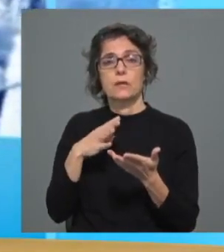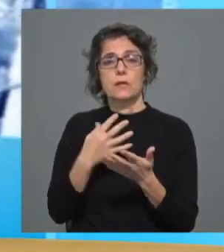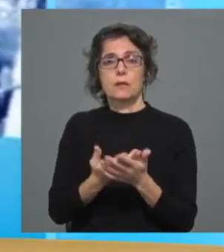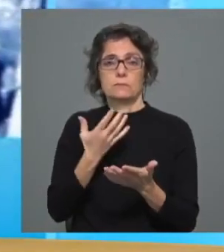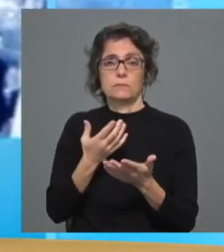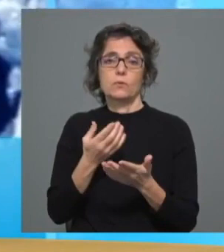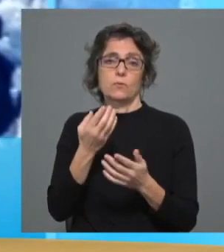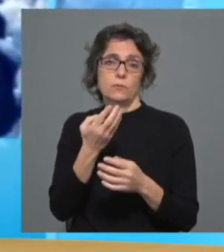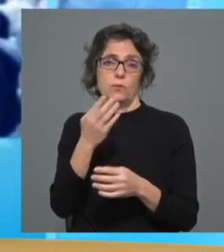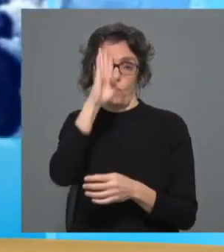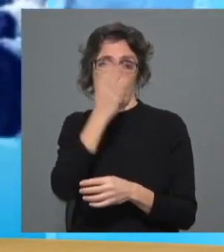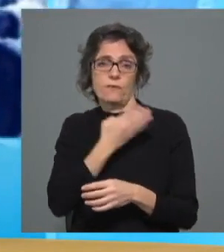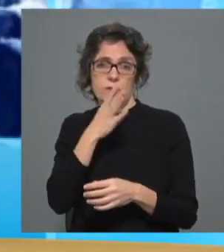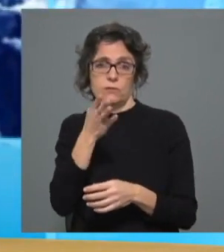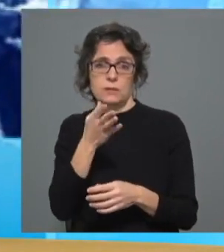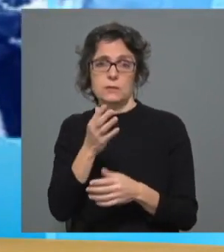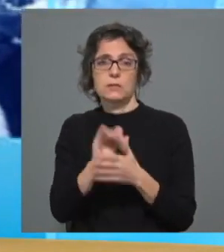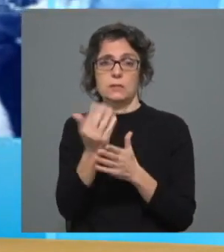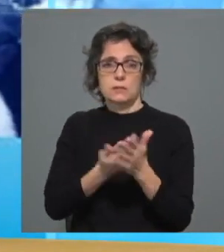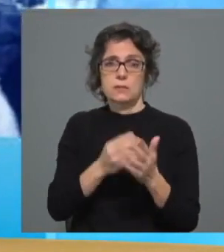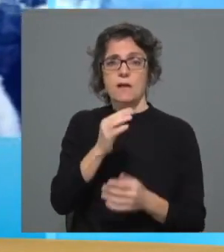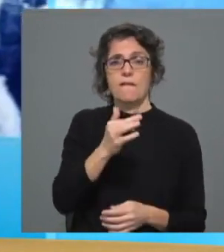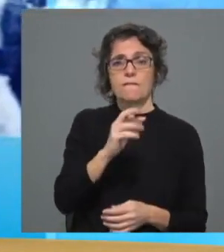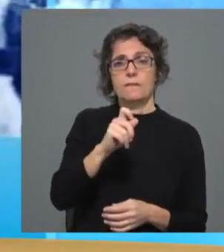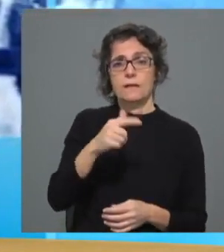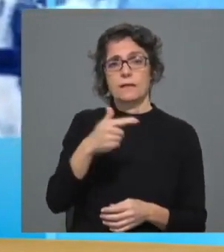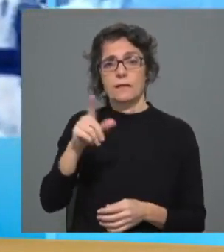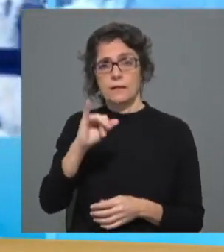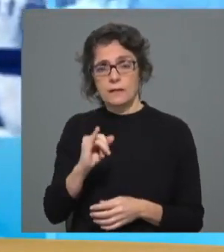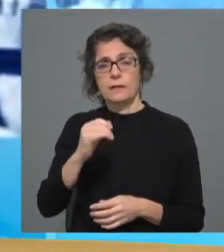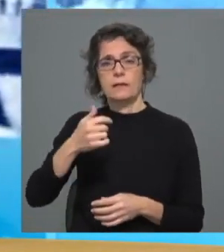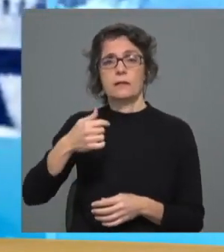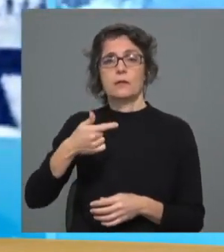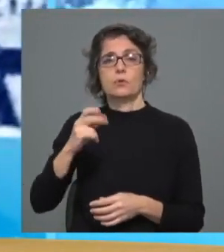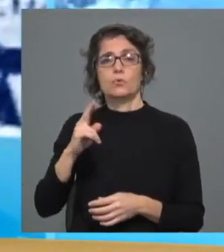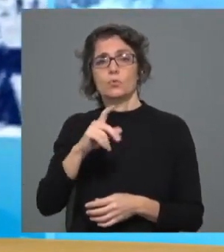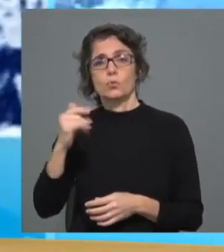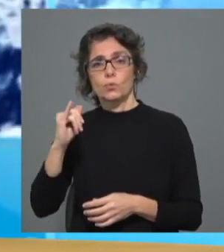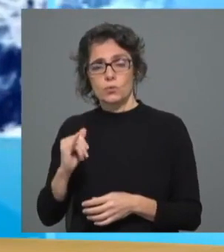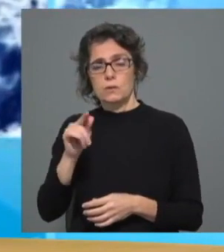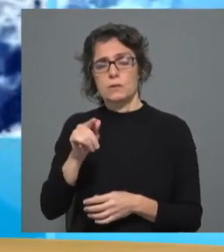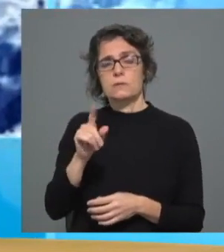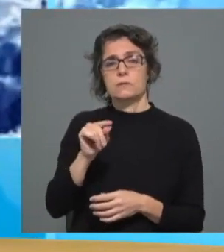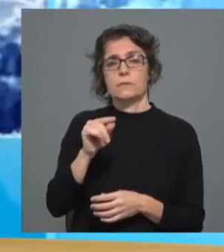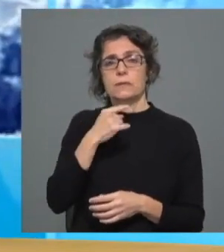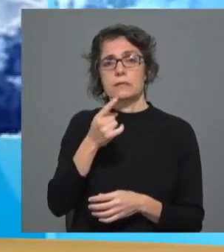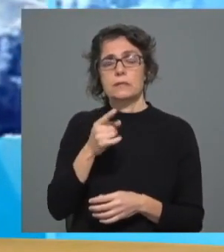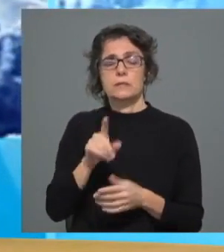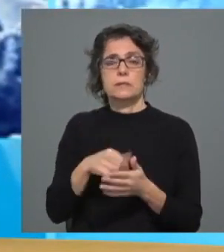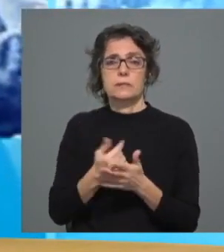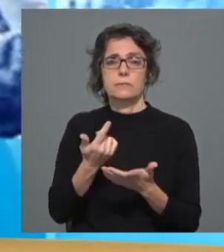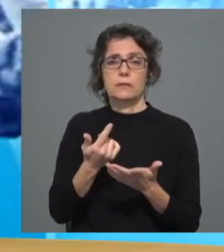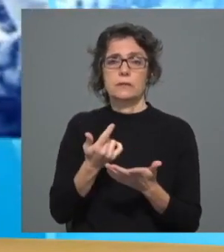Papa Francisco e faz na encíclica Fratelli Tutti e noutros âmbitos, diz que o diálogo é